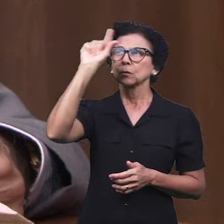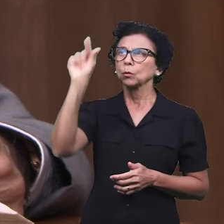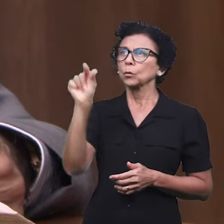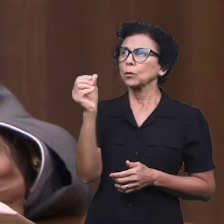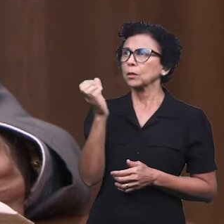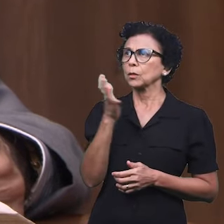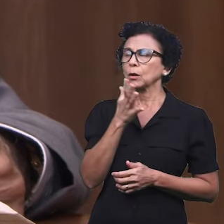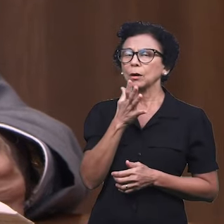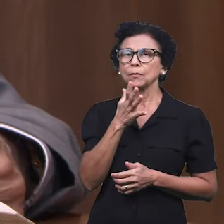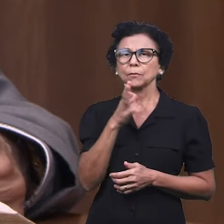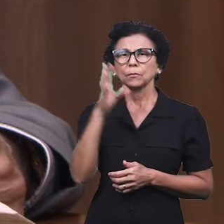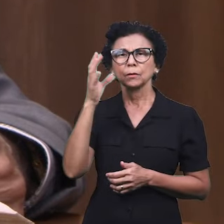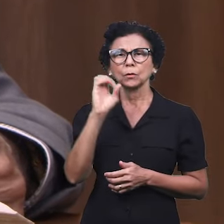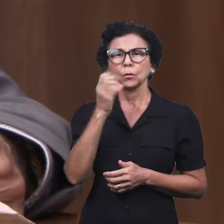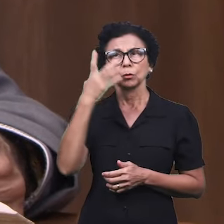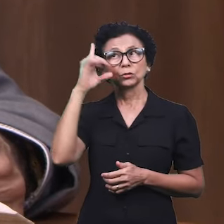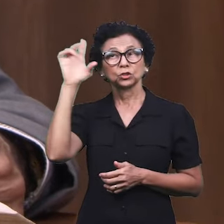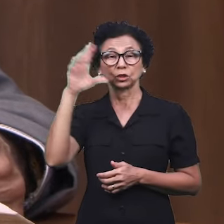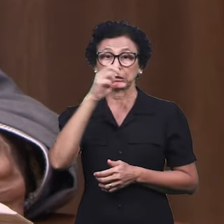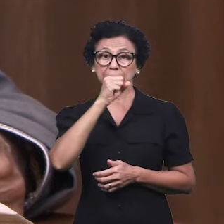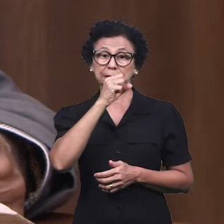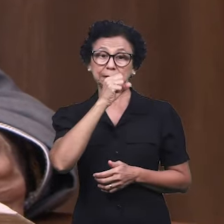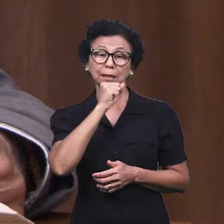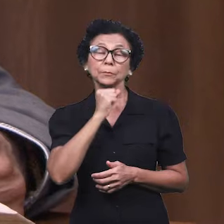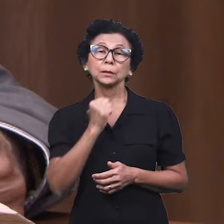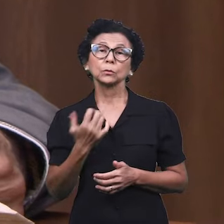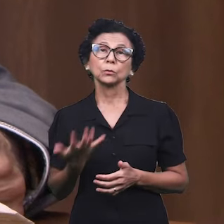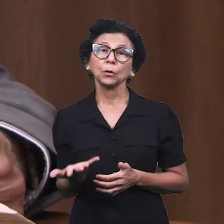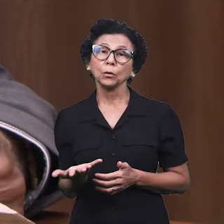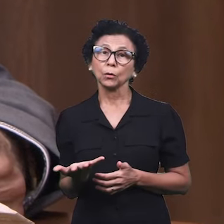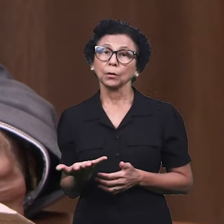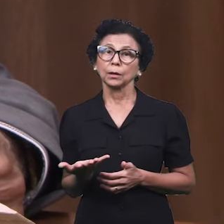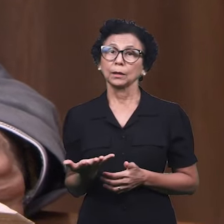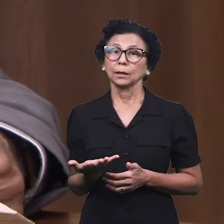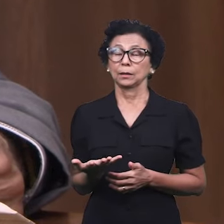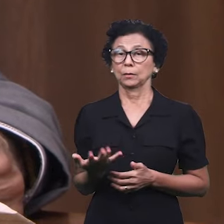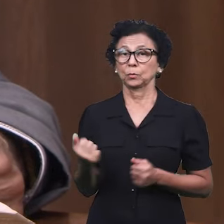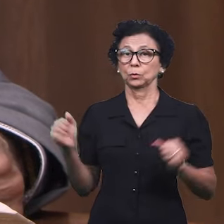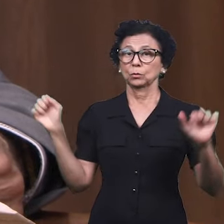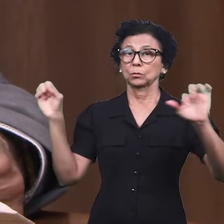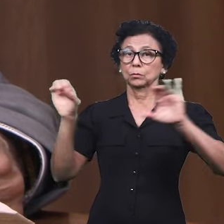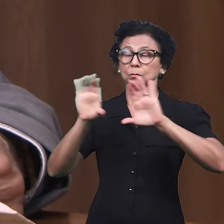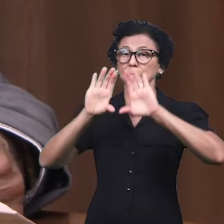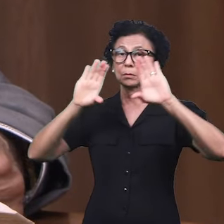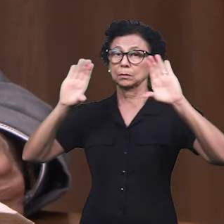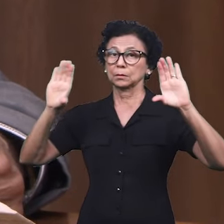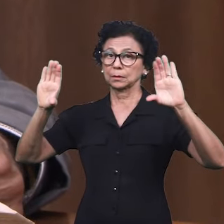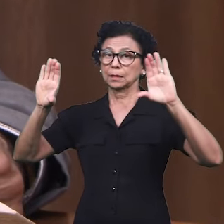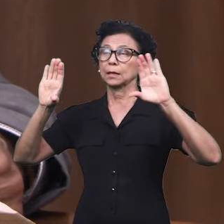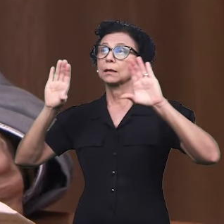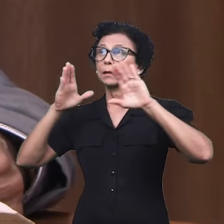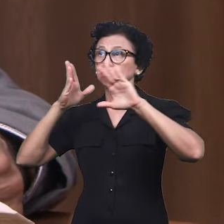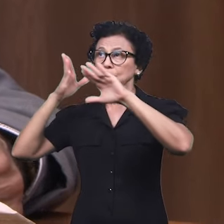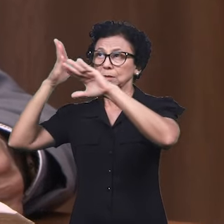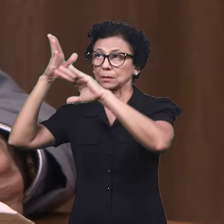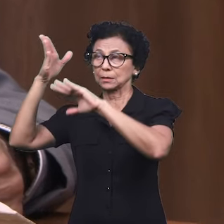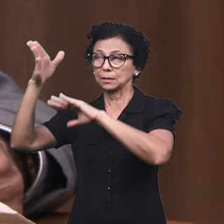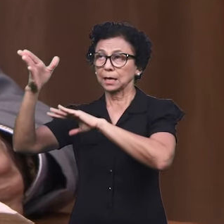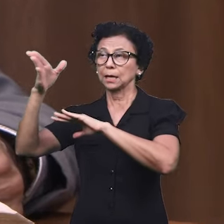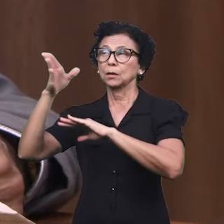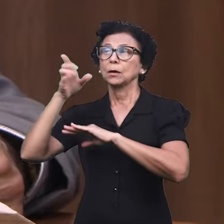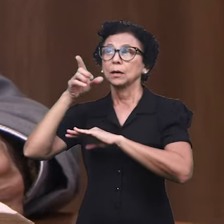vos julgue, uma vez que nós entramos nas regiões celestiais, nós estamos na presença do Senhor, nós estamos